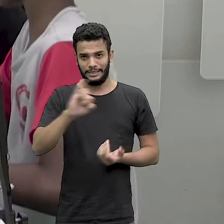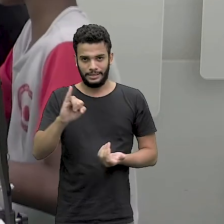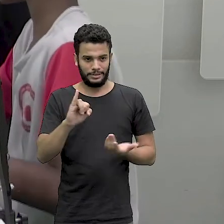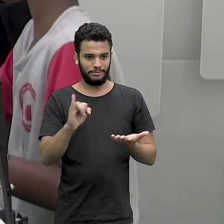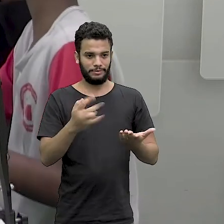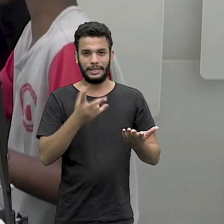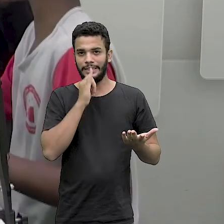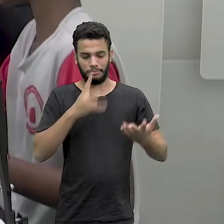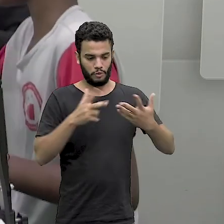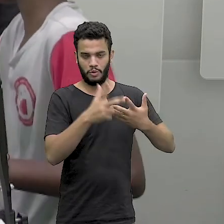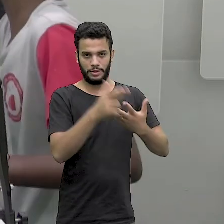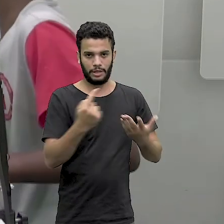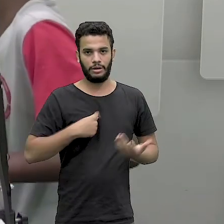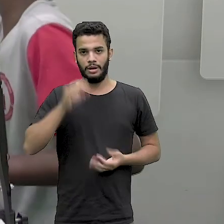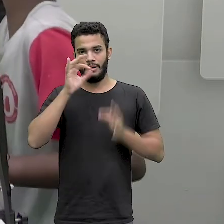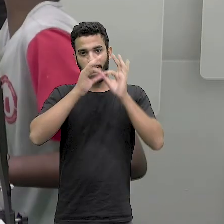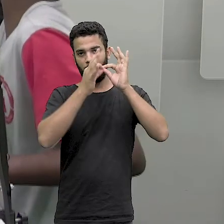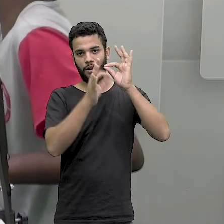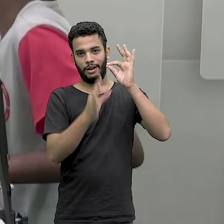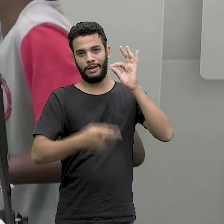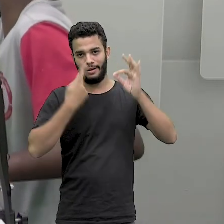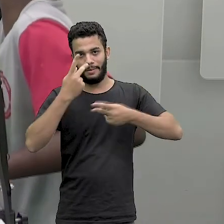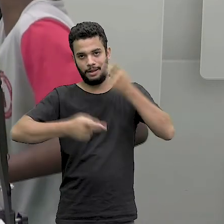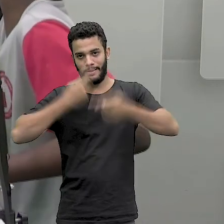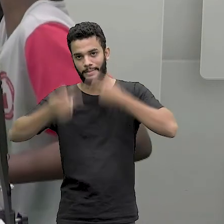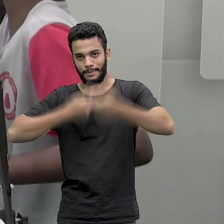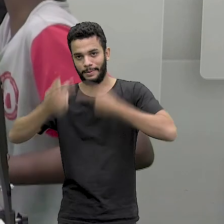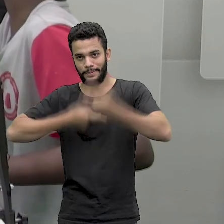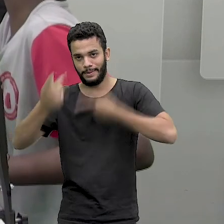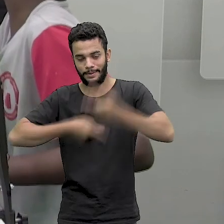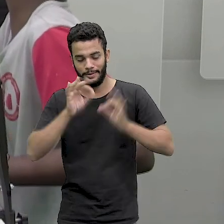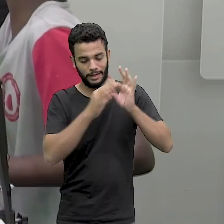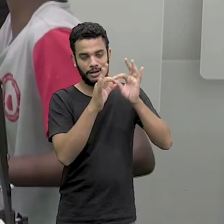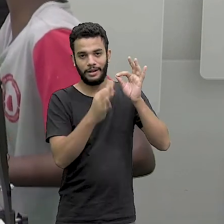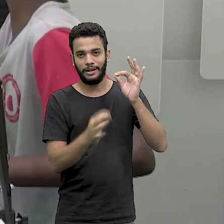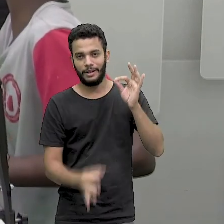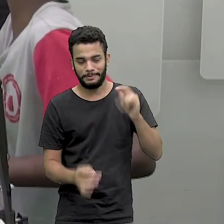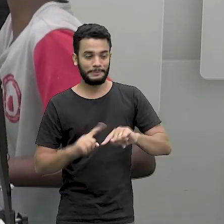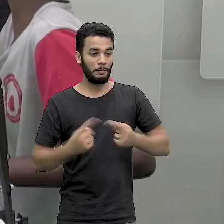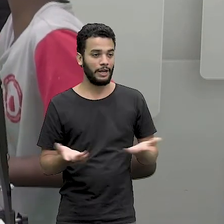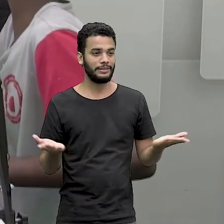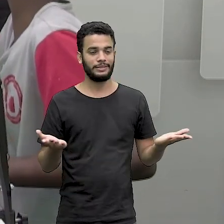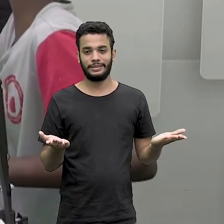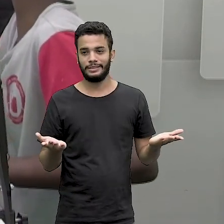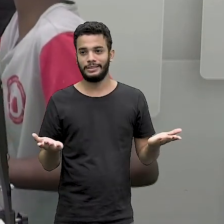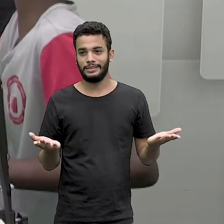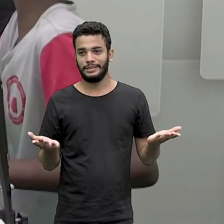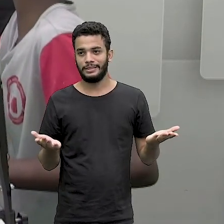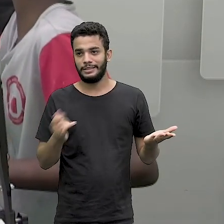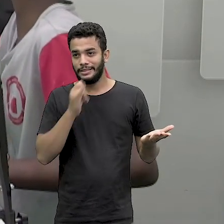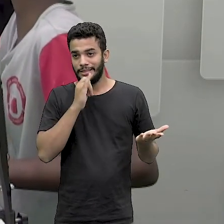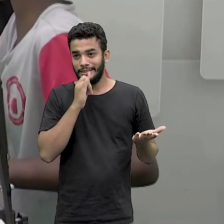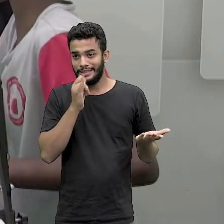né, professor? Não, Né, Rian? esse assunto é muito complexo, dá Muito para falar, interessante, né? dá para falar muito tempo. Isso é porque doeu aqui o meu calcanhar